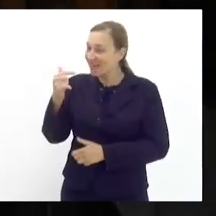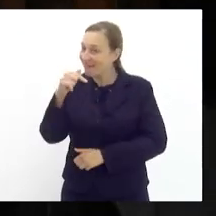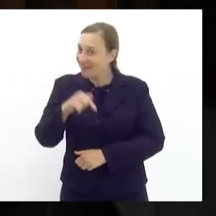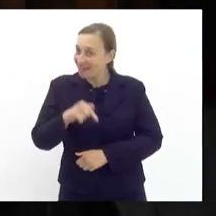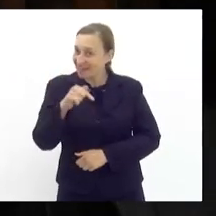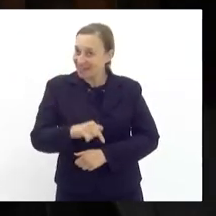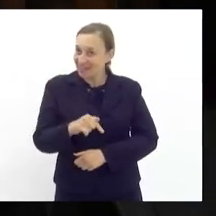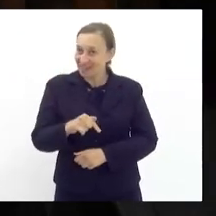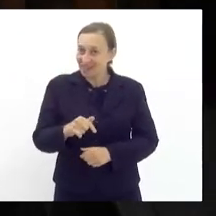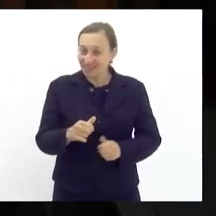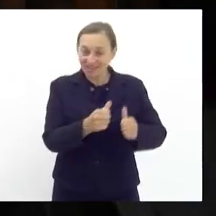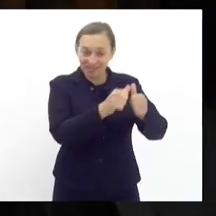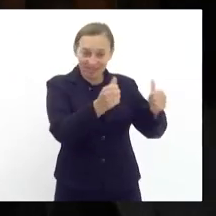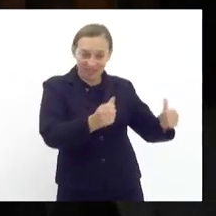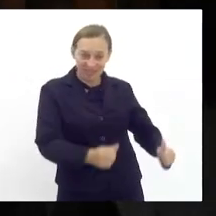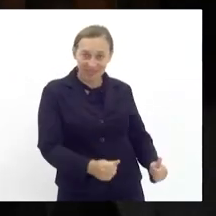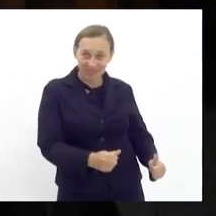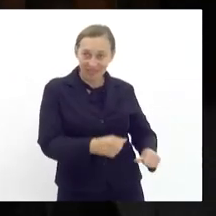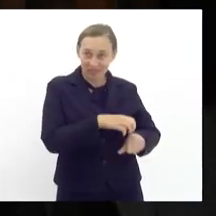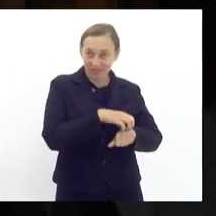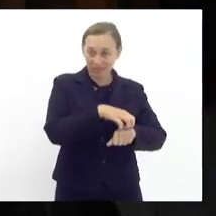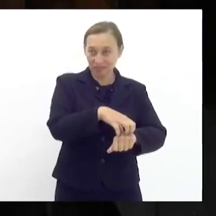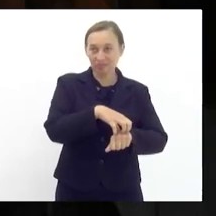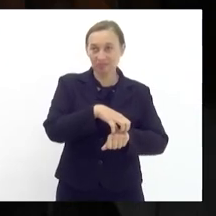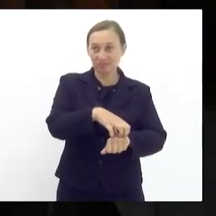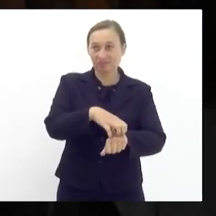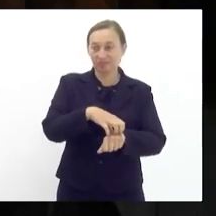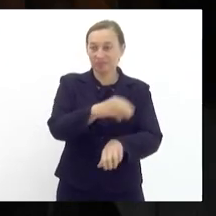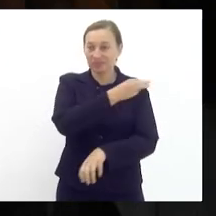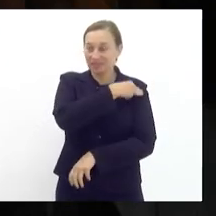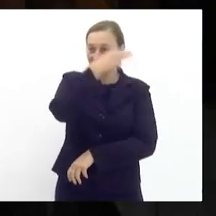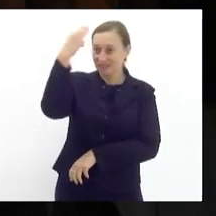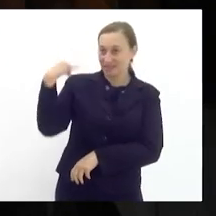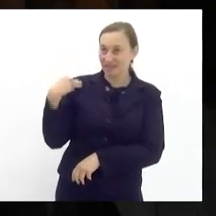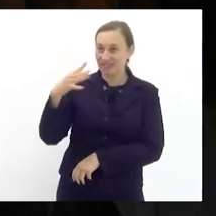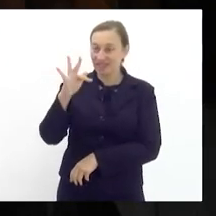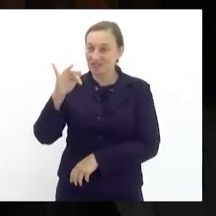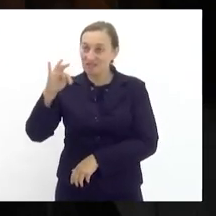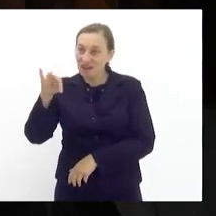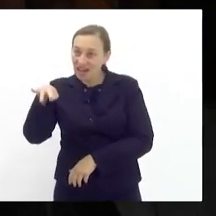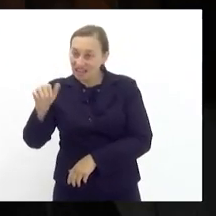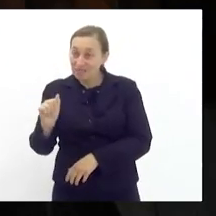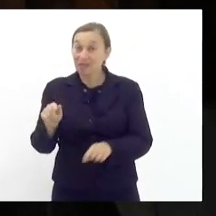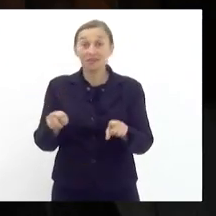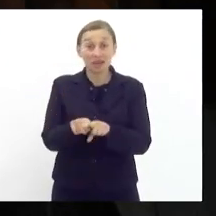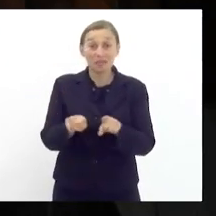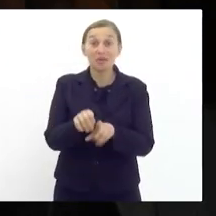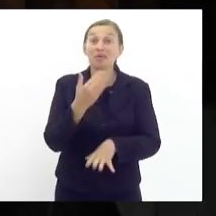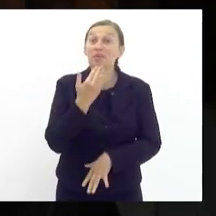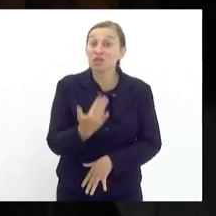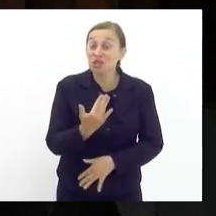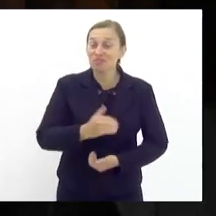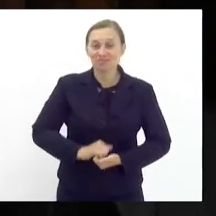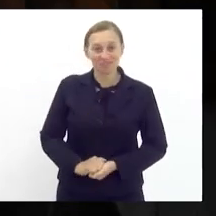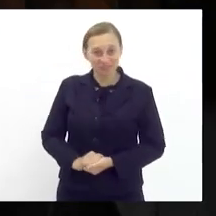a imagem Peregrina de Nossa Senhora de Fátima também para pedir